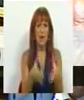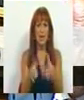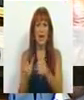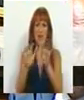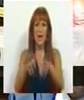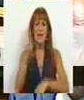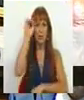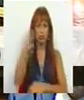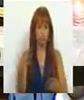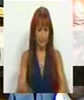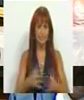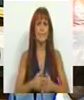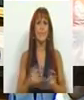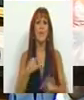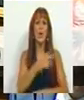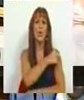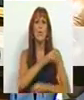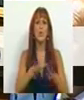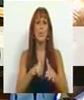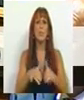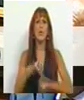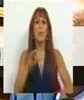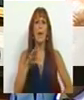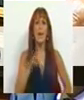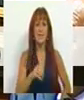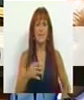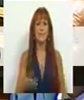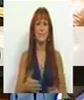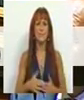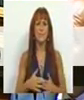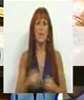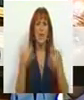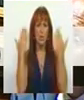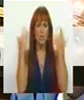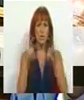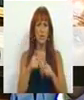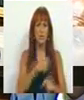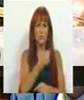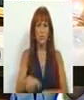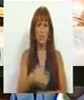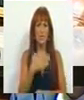na Assembleia da República. Em nome do Grupo Parlamentar do Partido Socialista, saúdo os